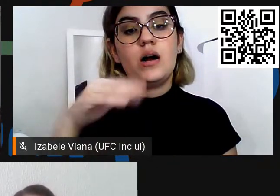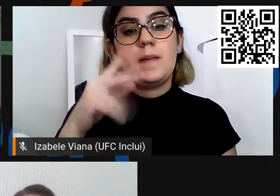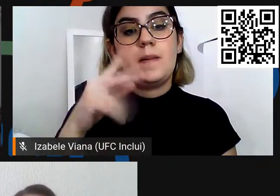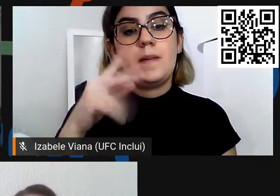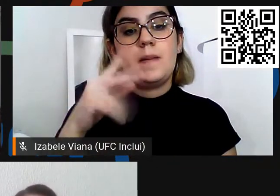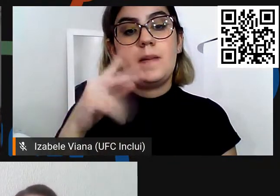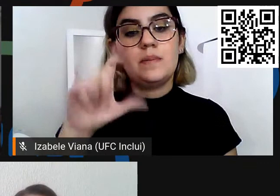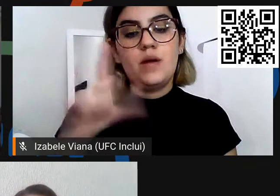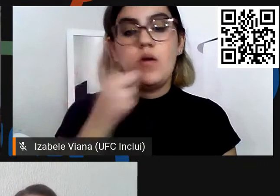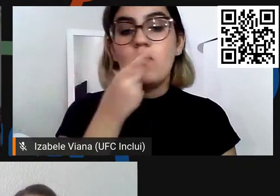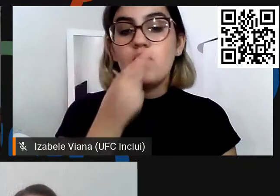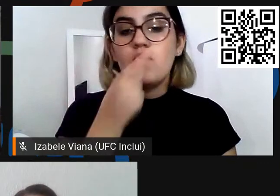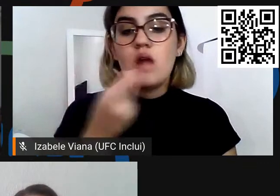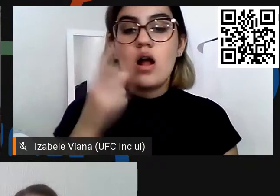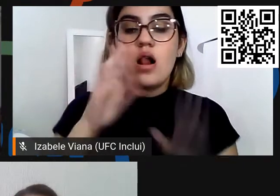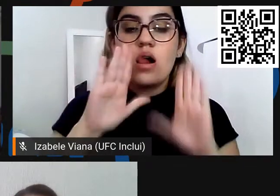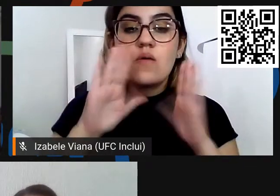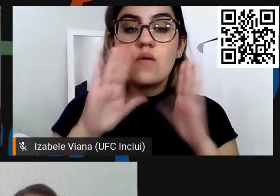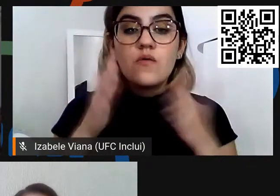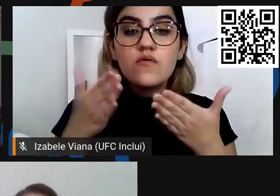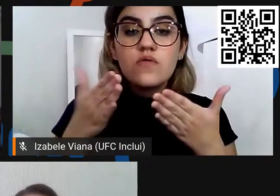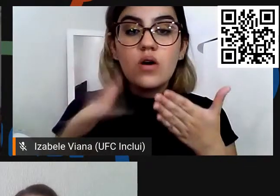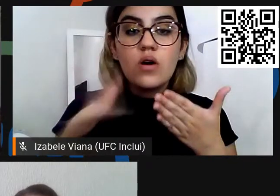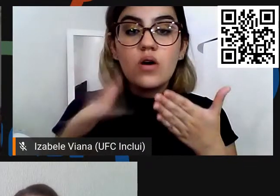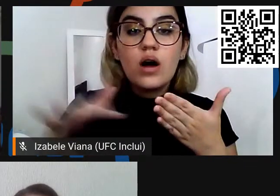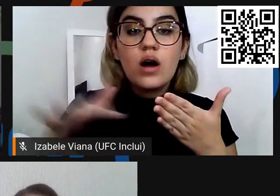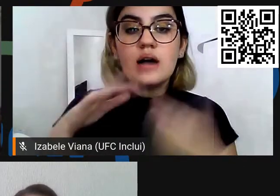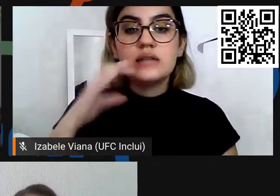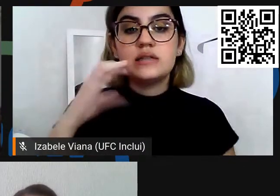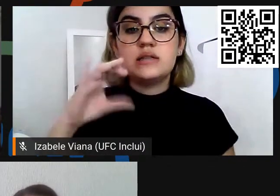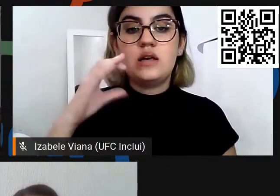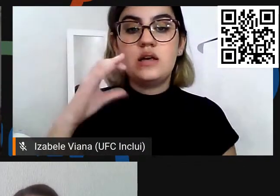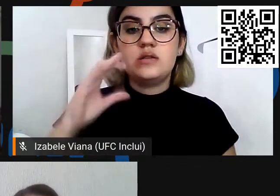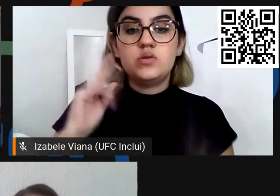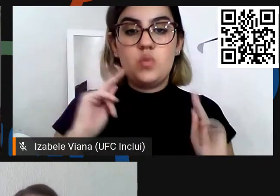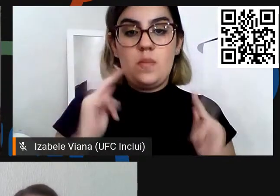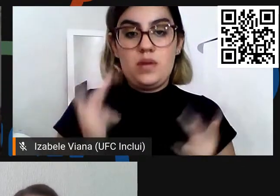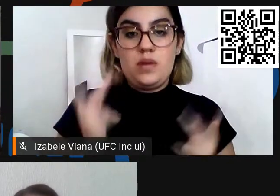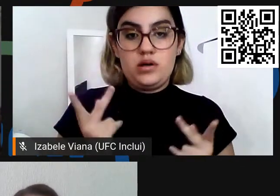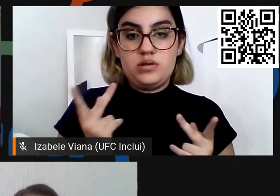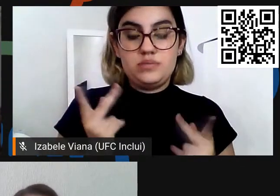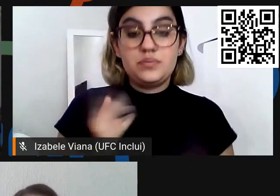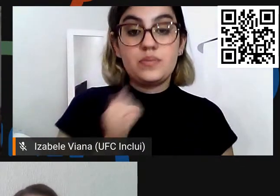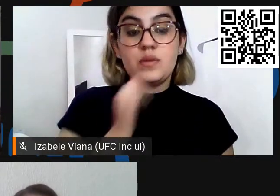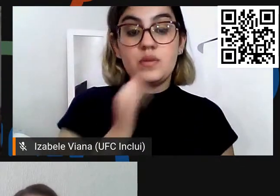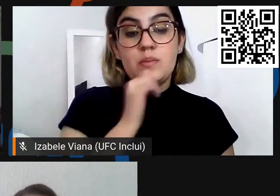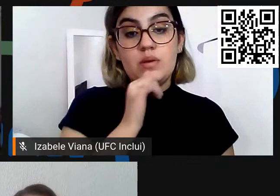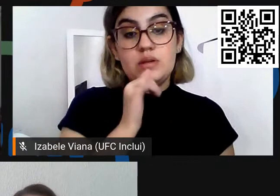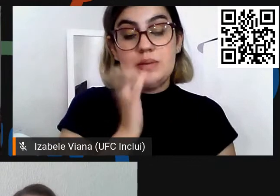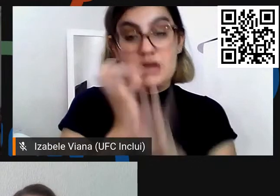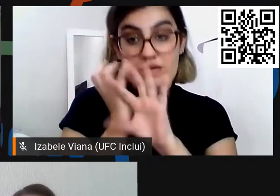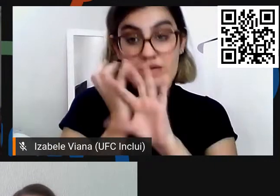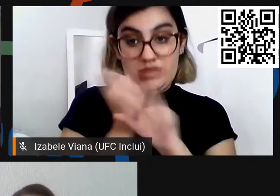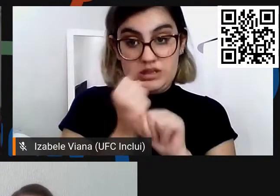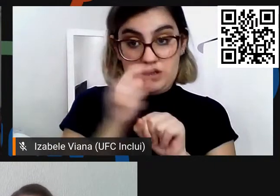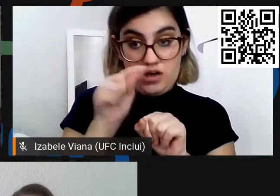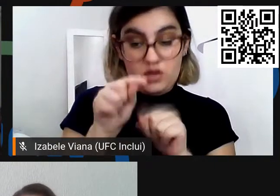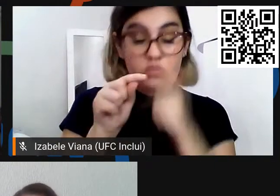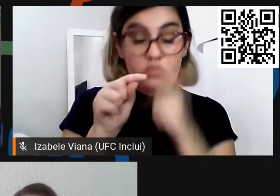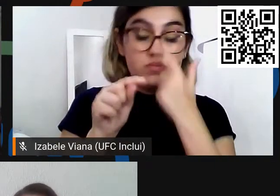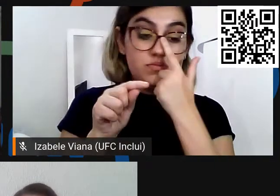muito voltado para ciências humanas. Então, por exemplo, as revisões dessa colaboração verificam